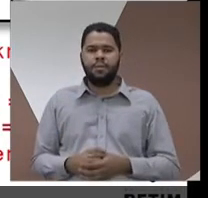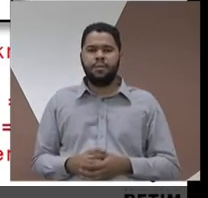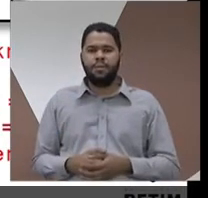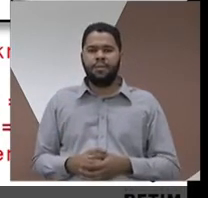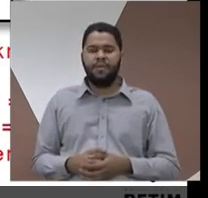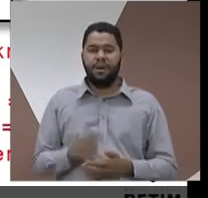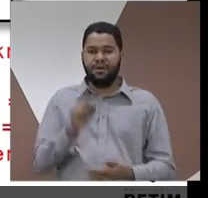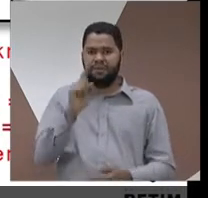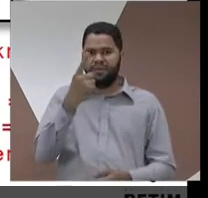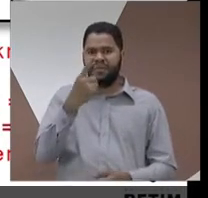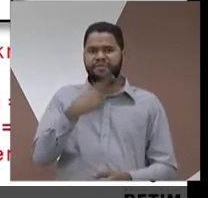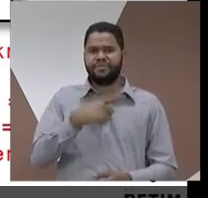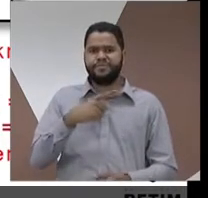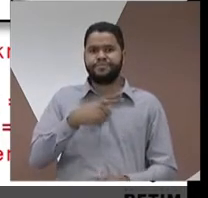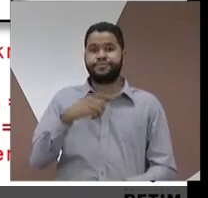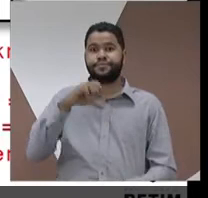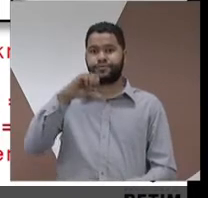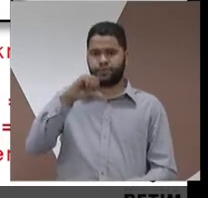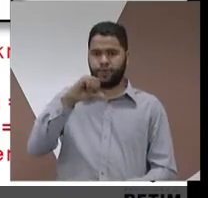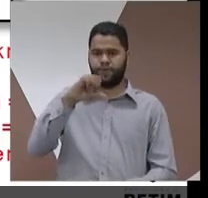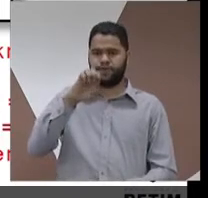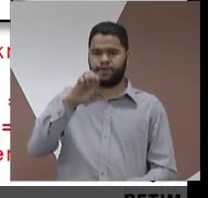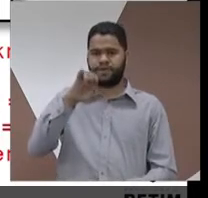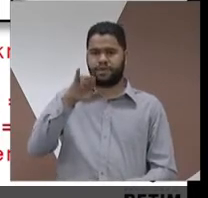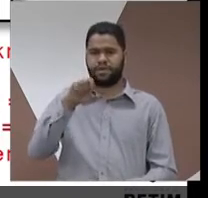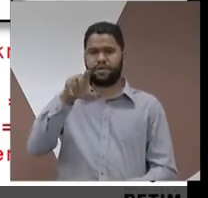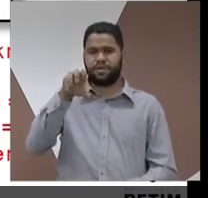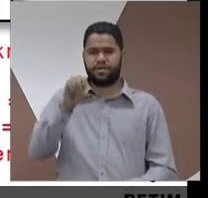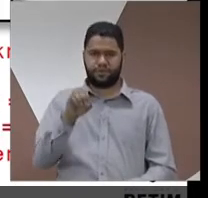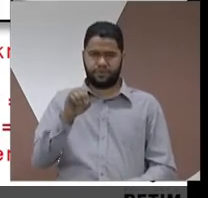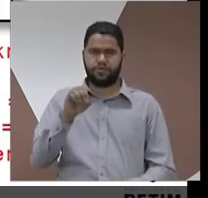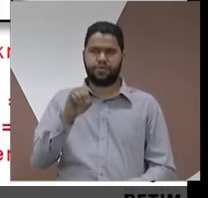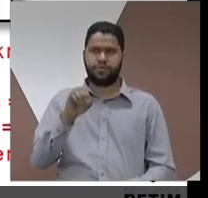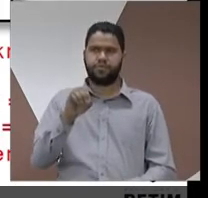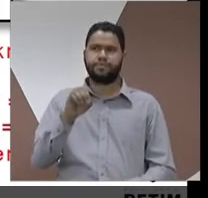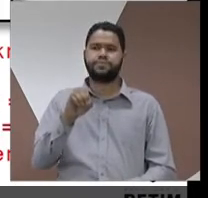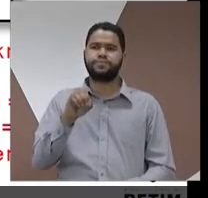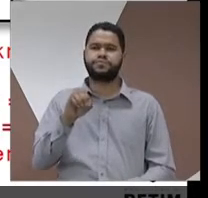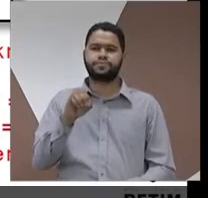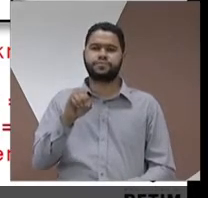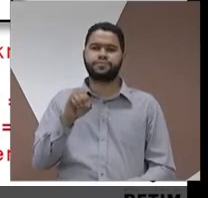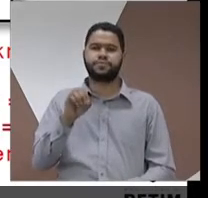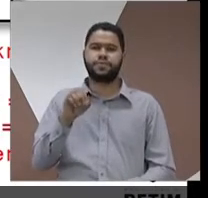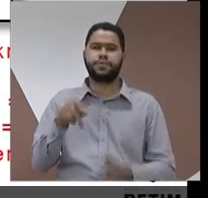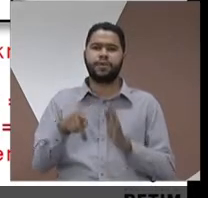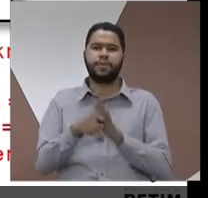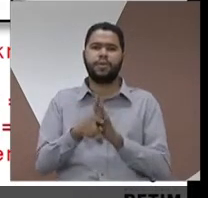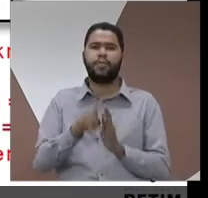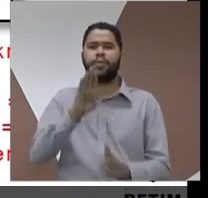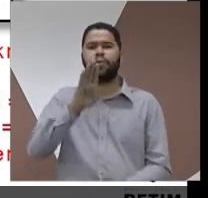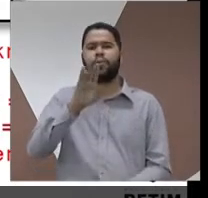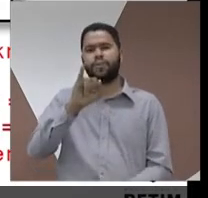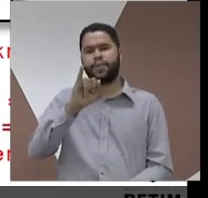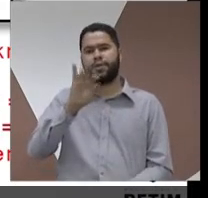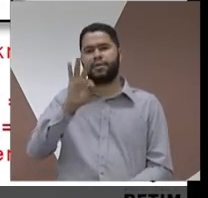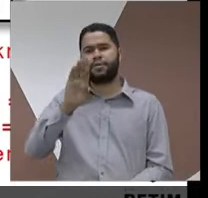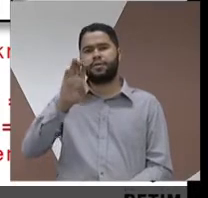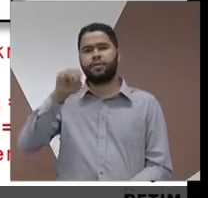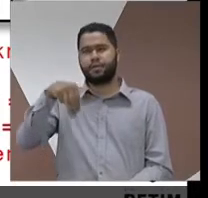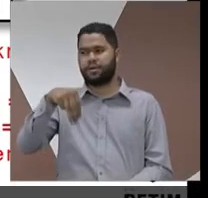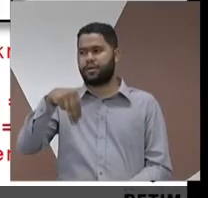Um veículo que tem 9 eixos, né, que são chamados de bitrem,